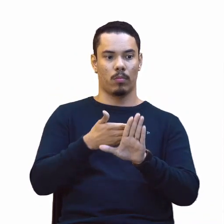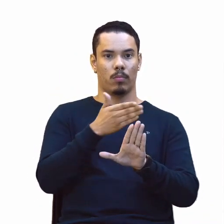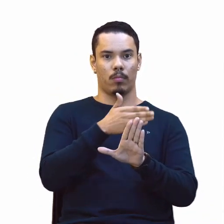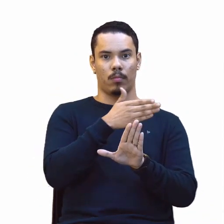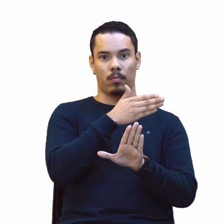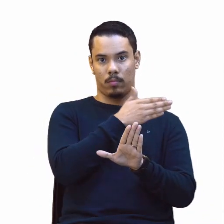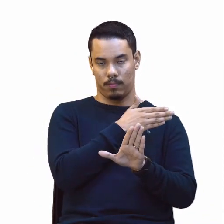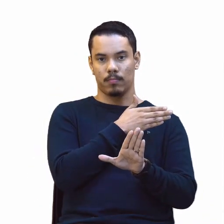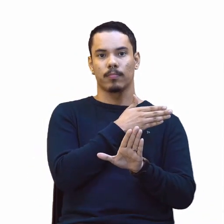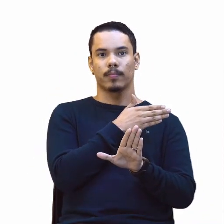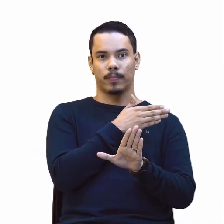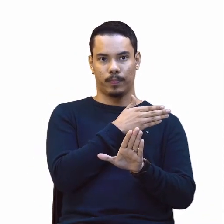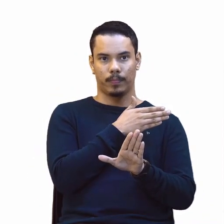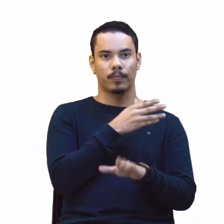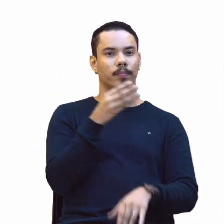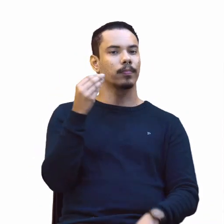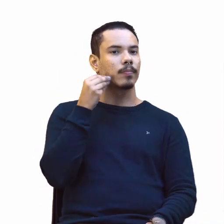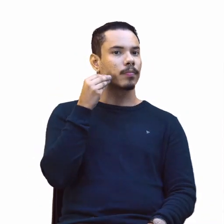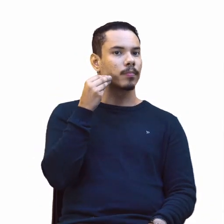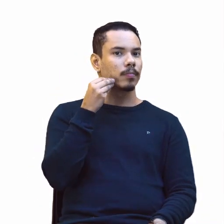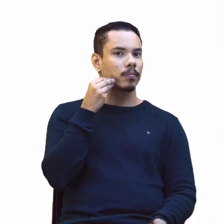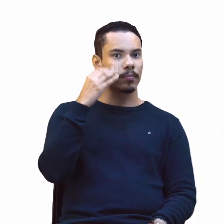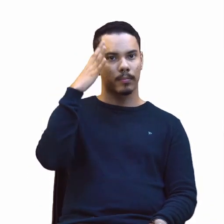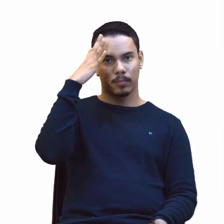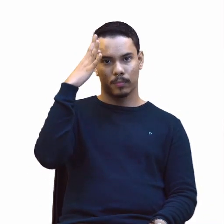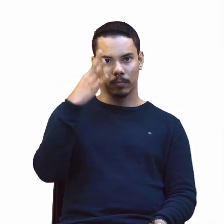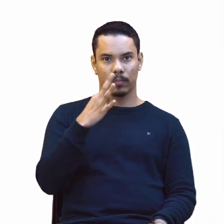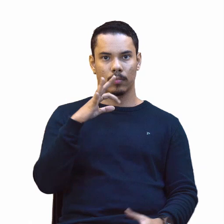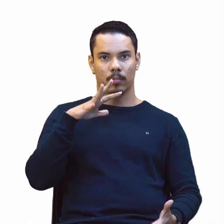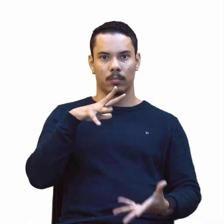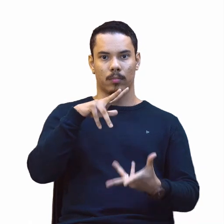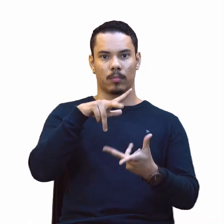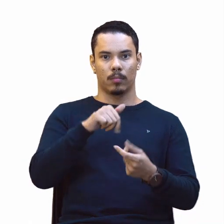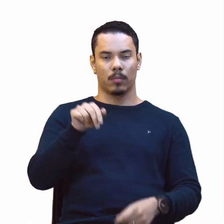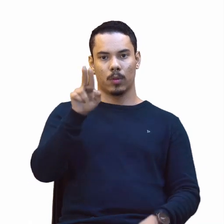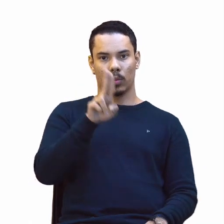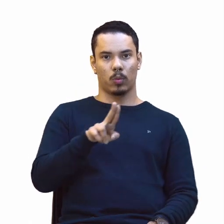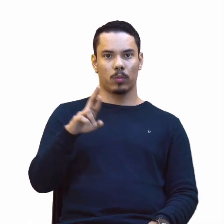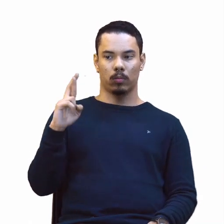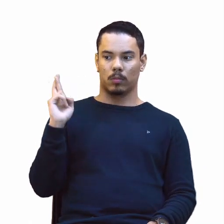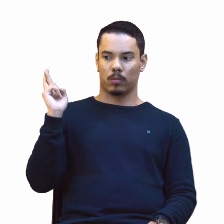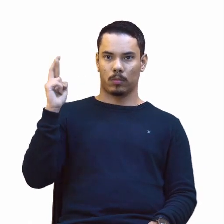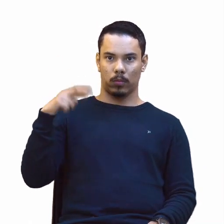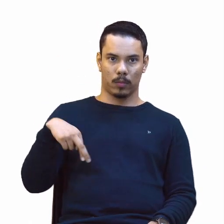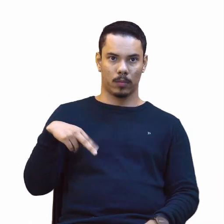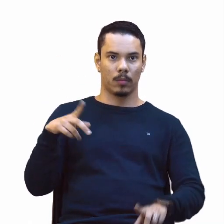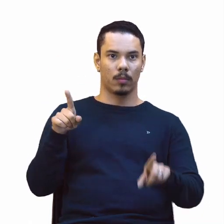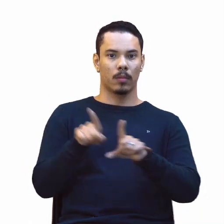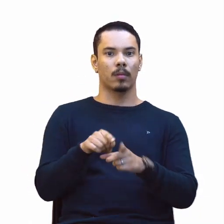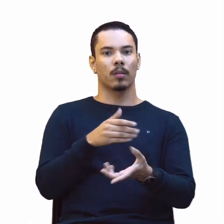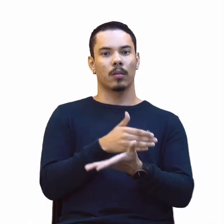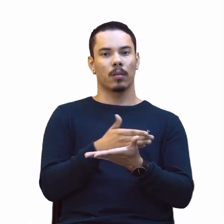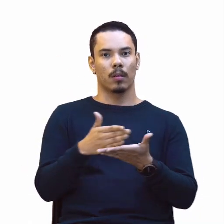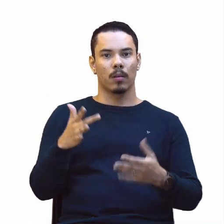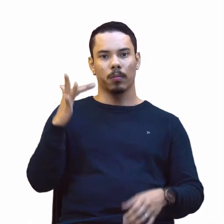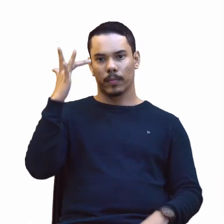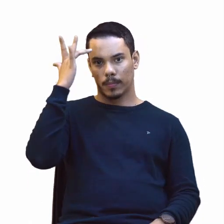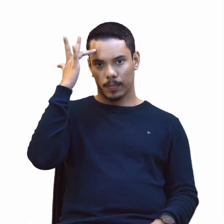tá? Tentaram entender o mundo com o uso da razão, a partir daí veio o